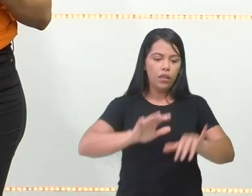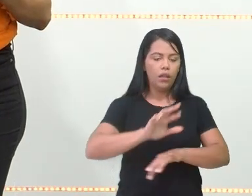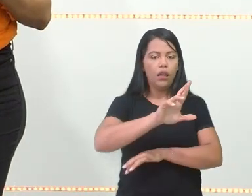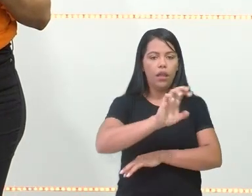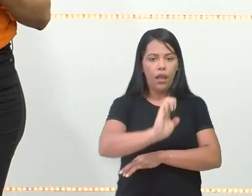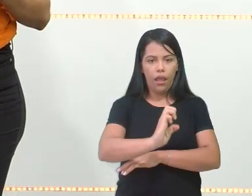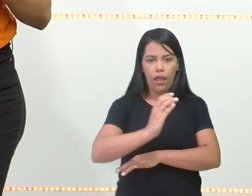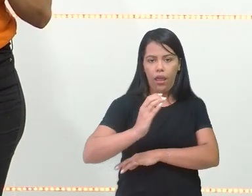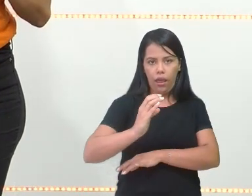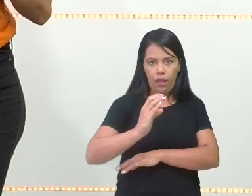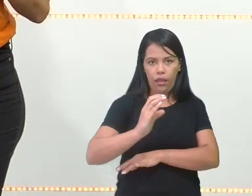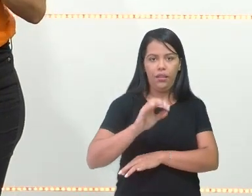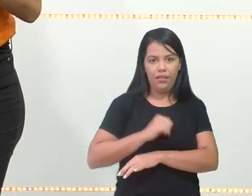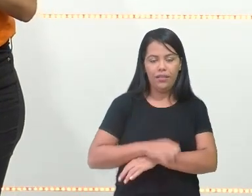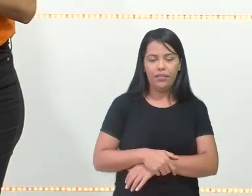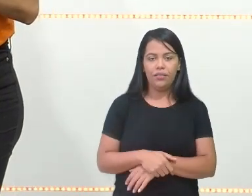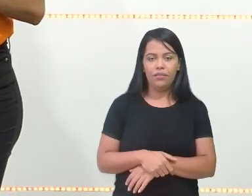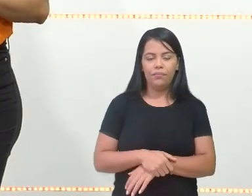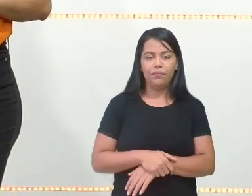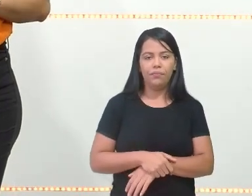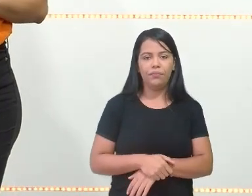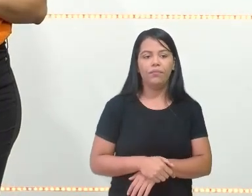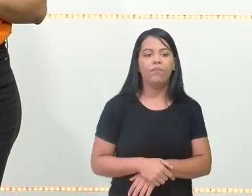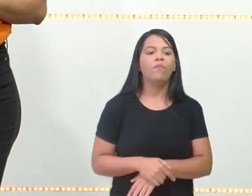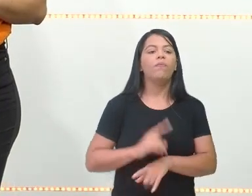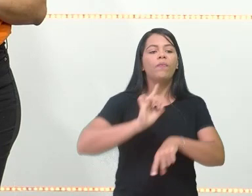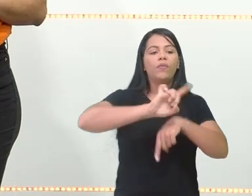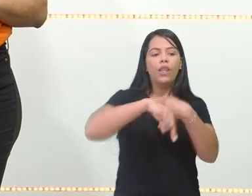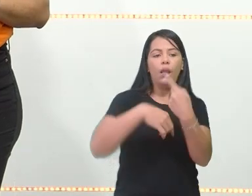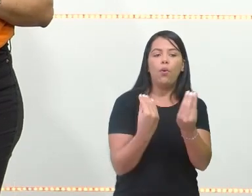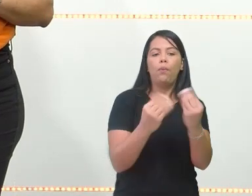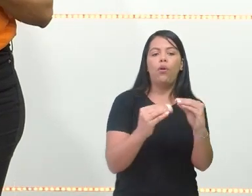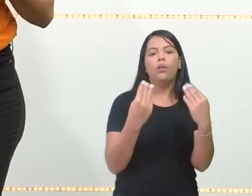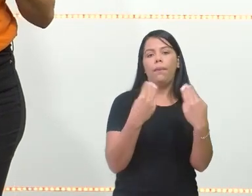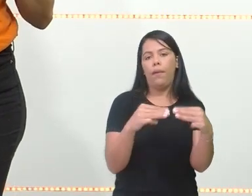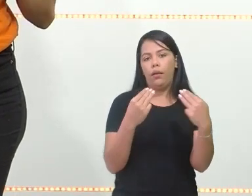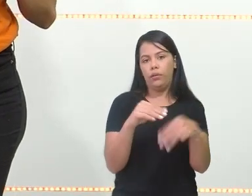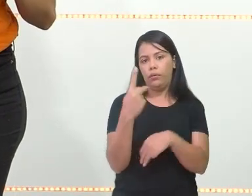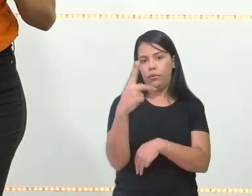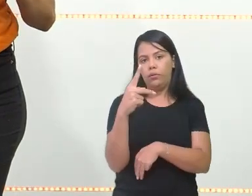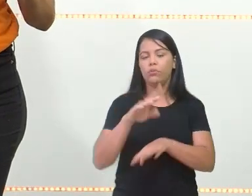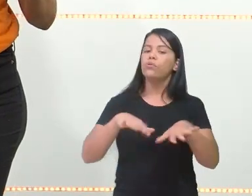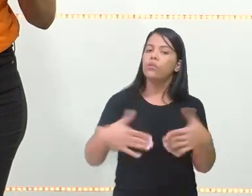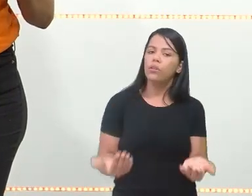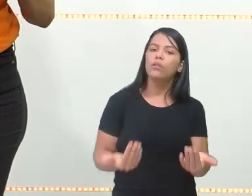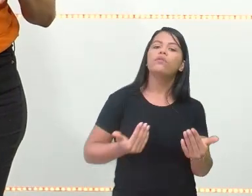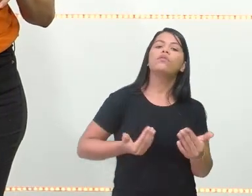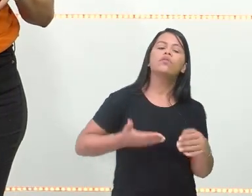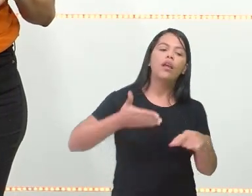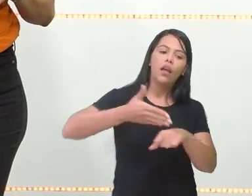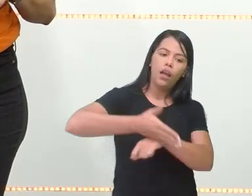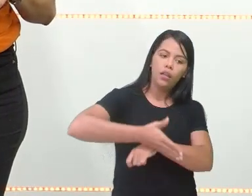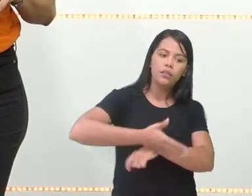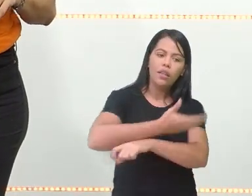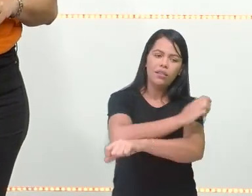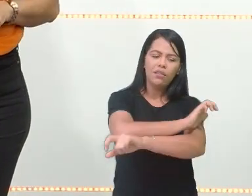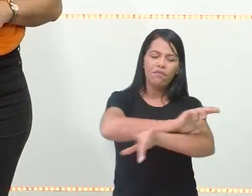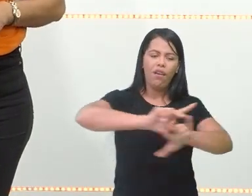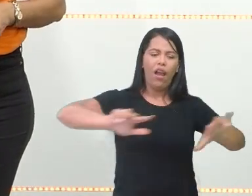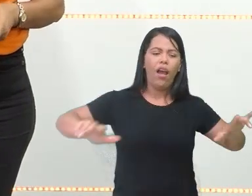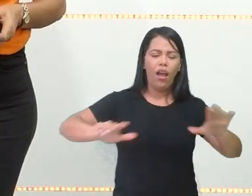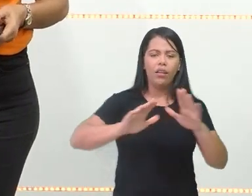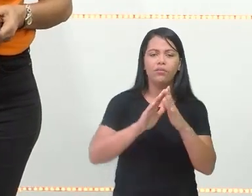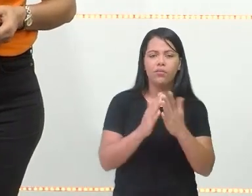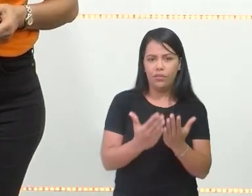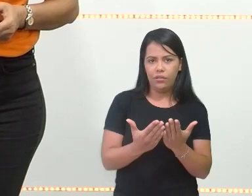nome Recife, e põe a sua matrícula em seguida. E aí você vai entrar, olha, e vai ter acesso a uma infinidade de livros